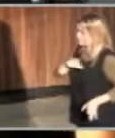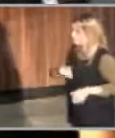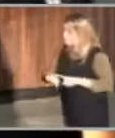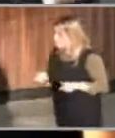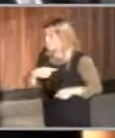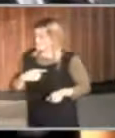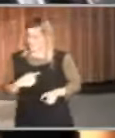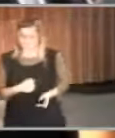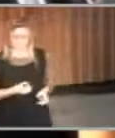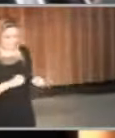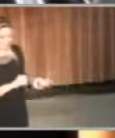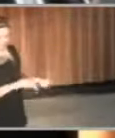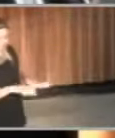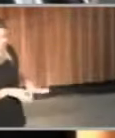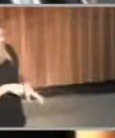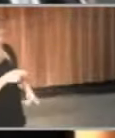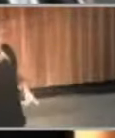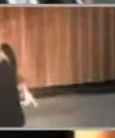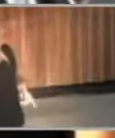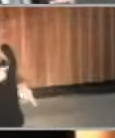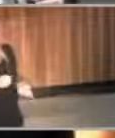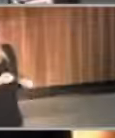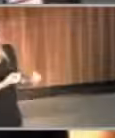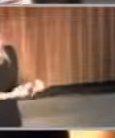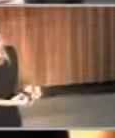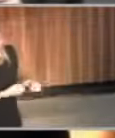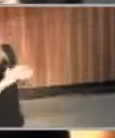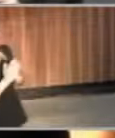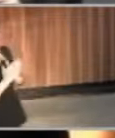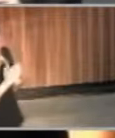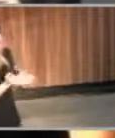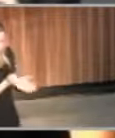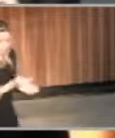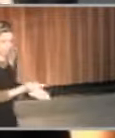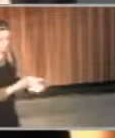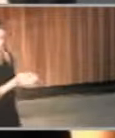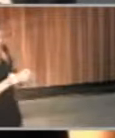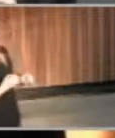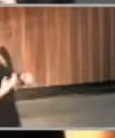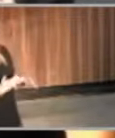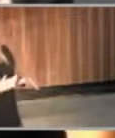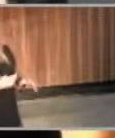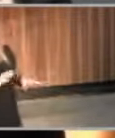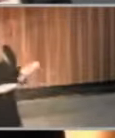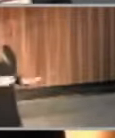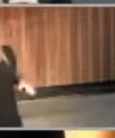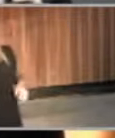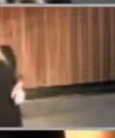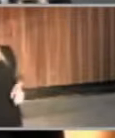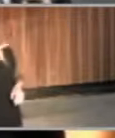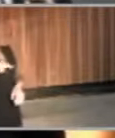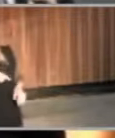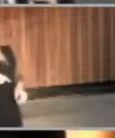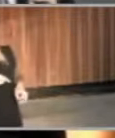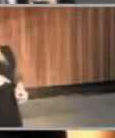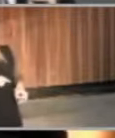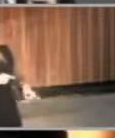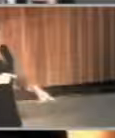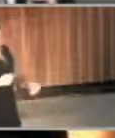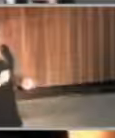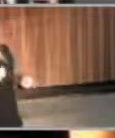vem transformação a gente está falando falando falando não vai fazer diferença nenhuma experimenta